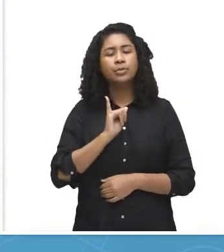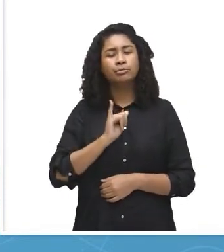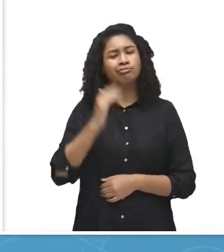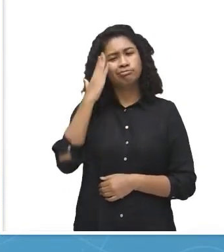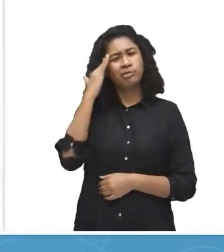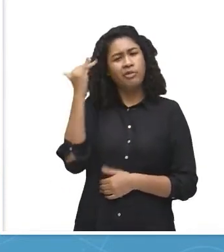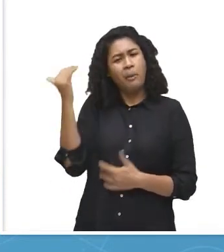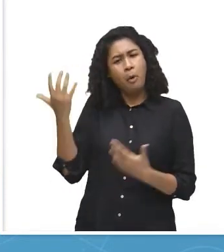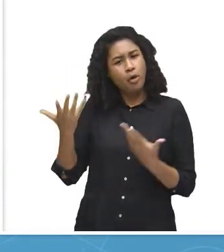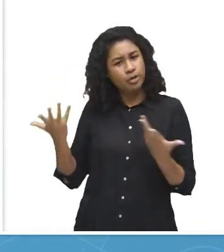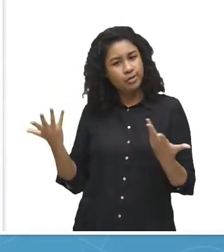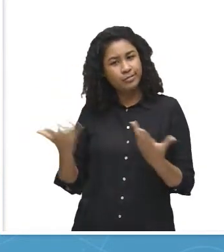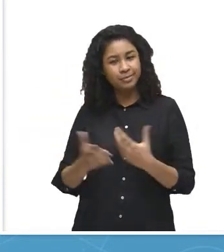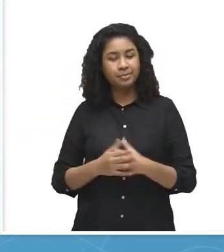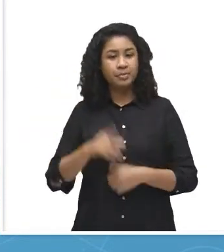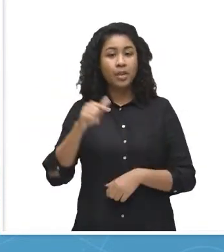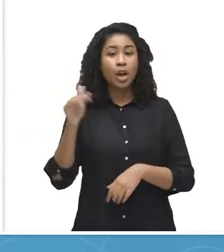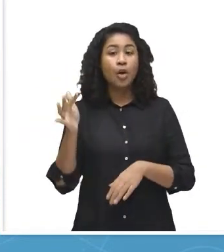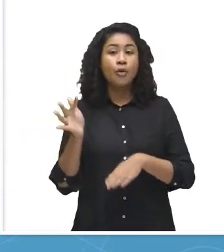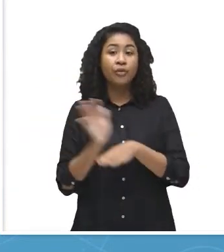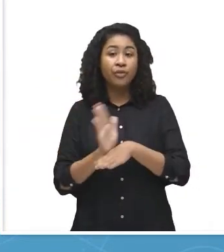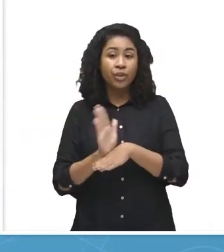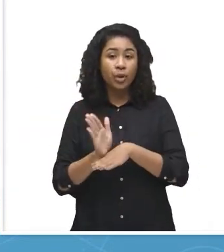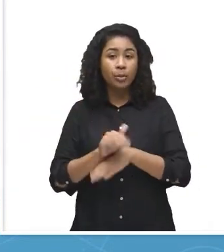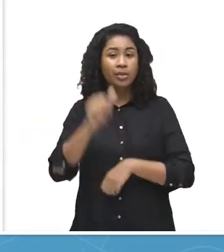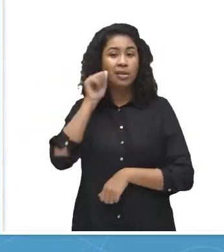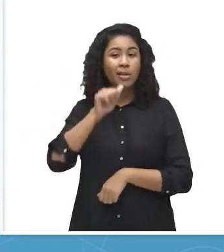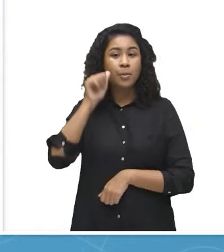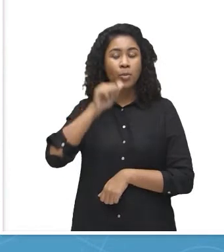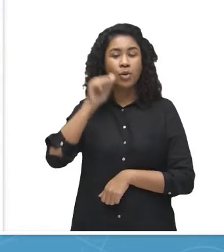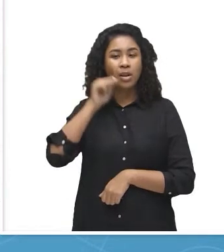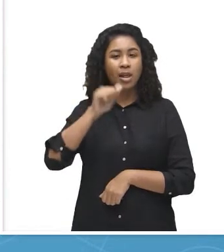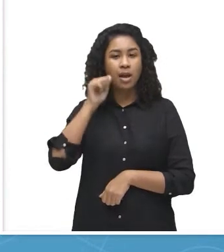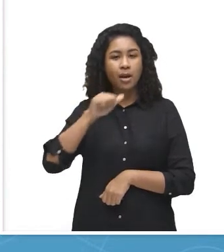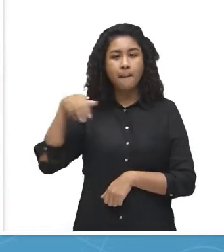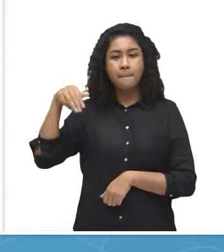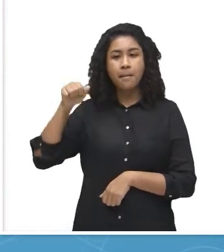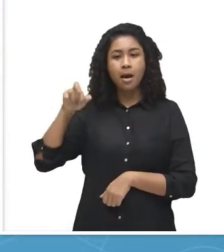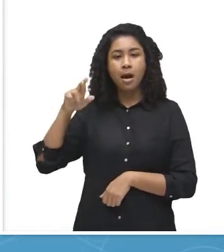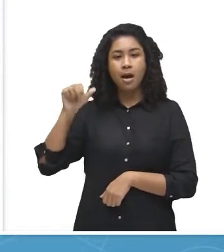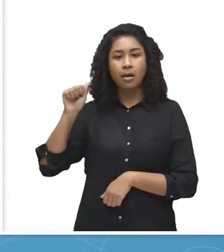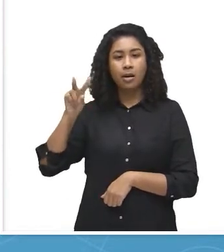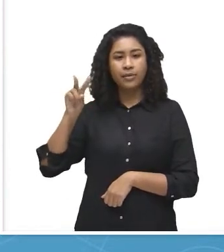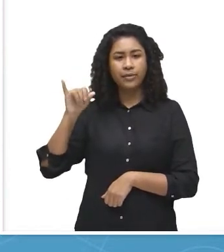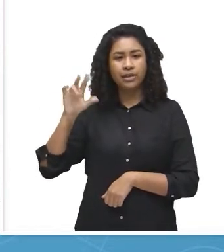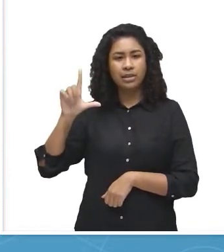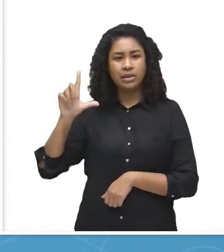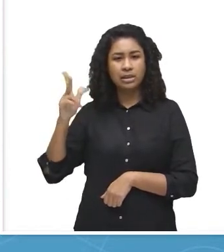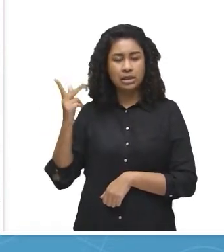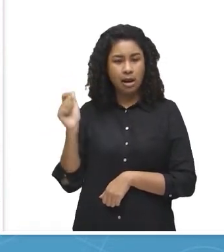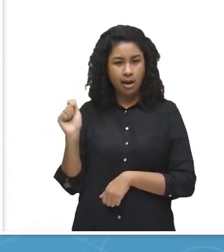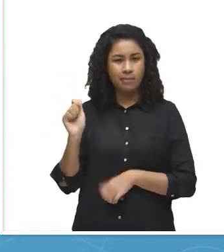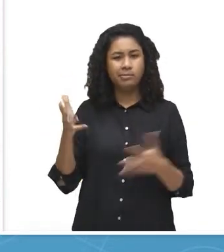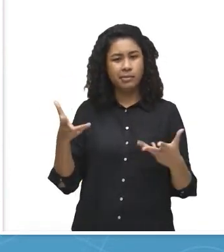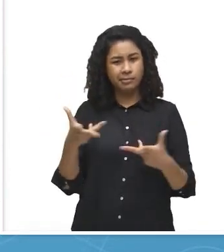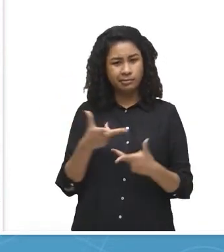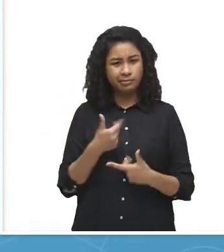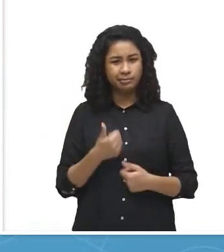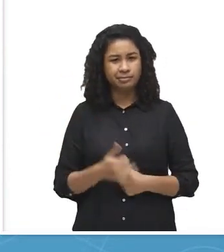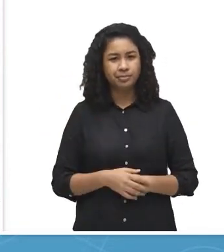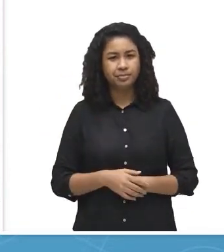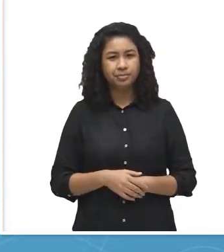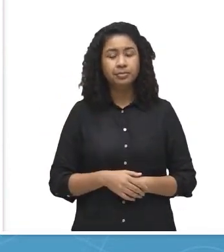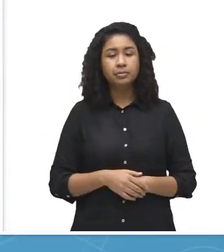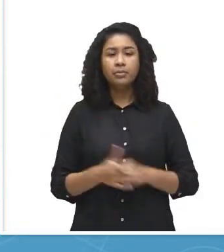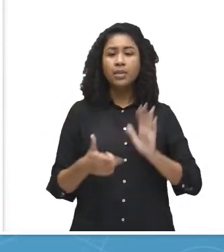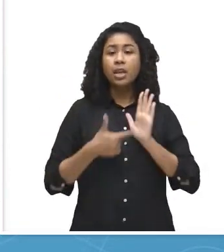assim dizer, é o filme da Mulher Maravilha, que, em outras palavras, em determinada parte do filme,